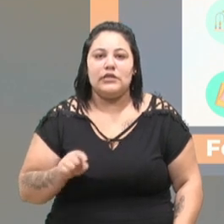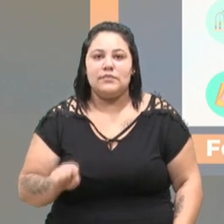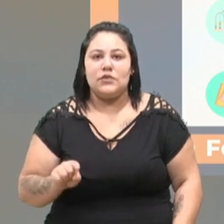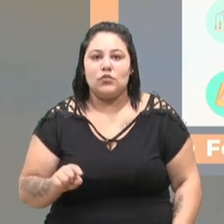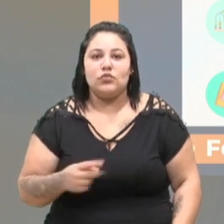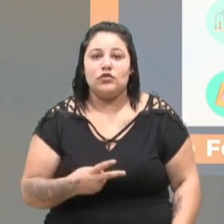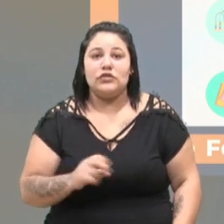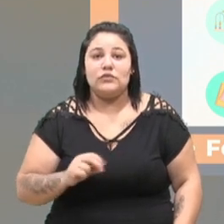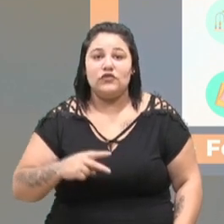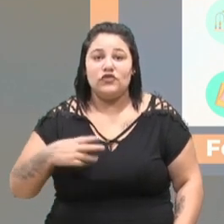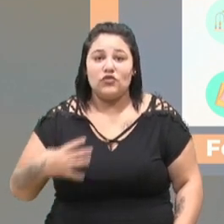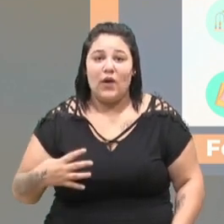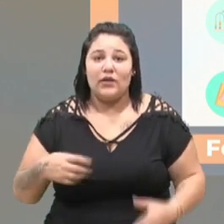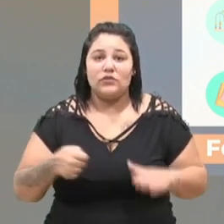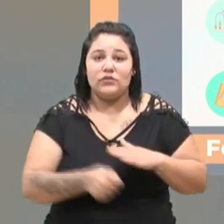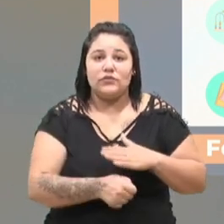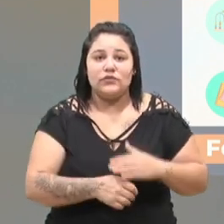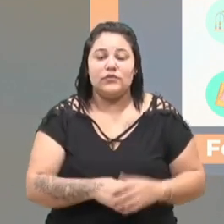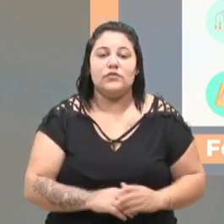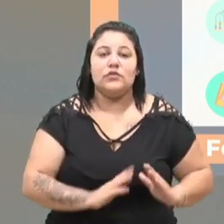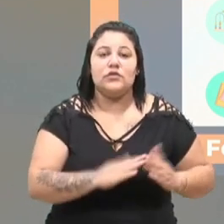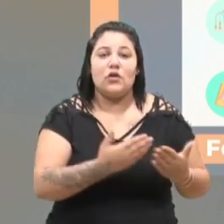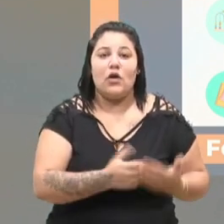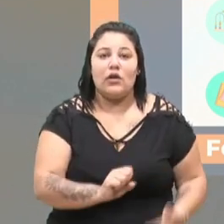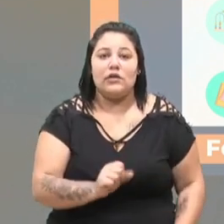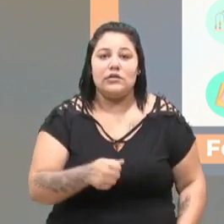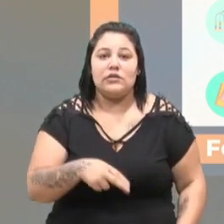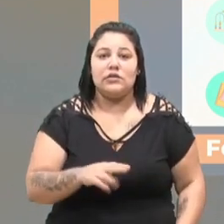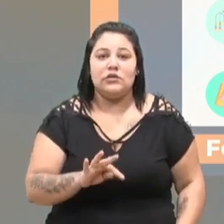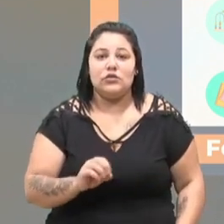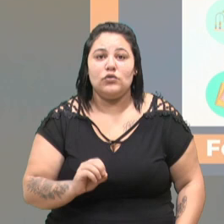investimentos. Escola Santo Antônio,